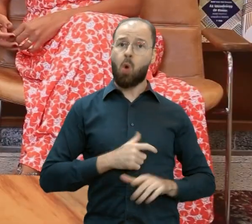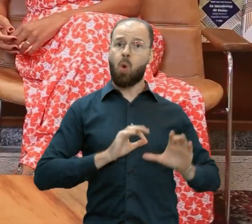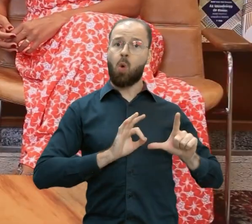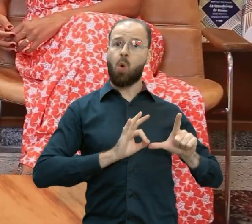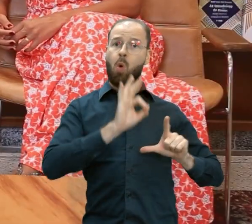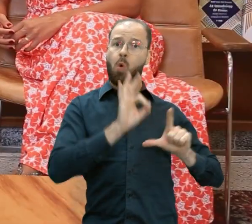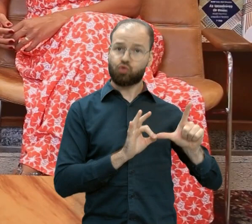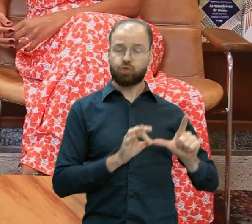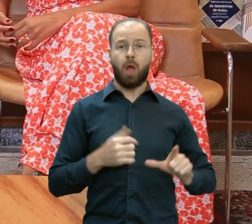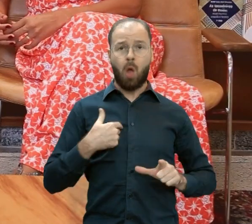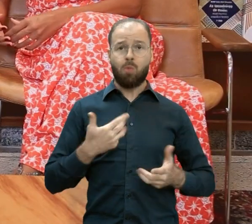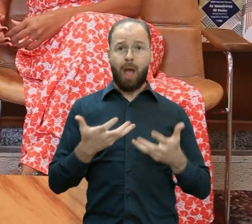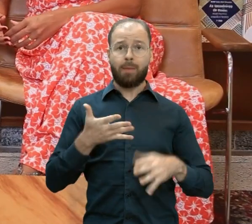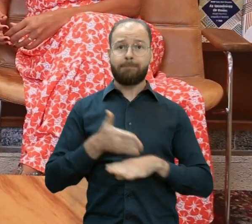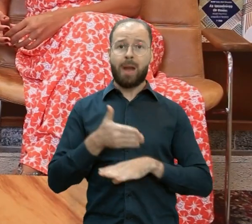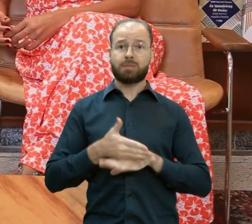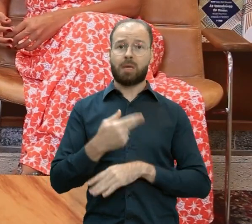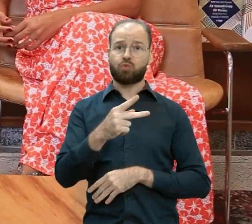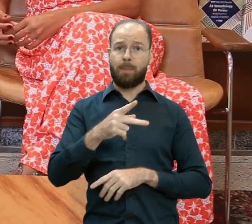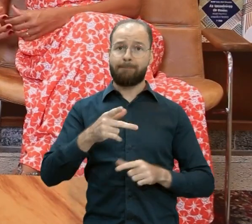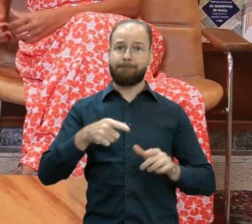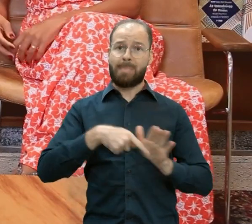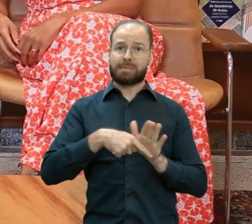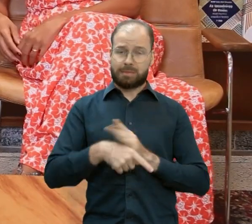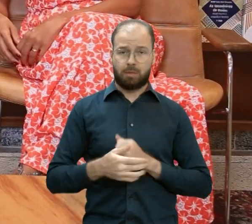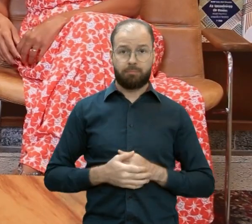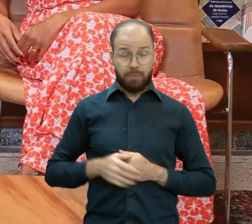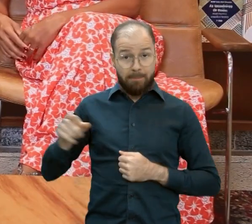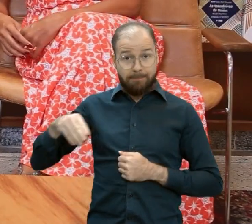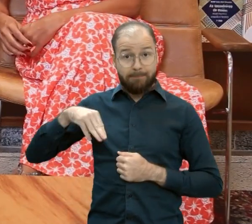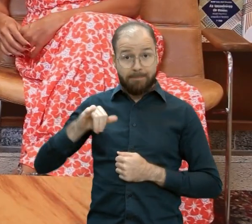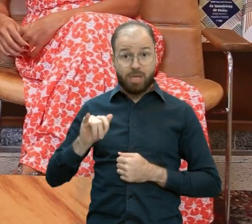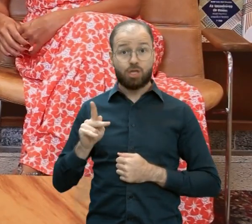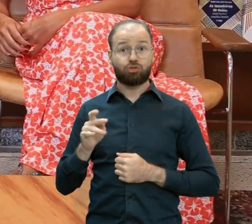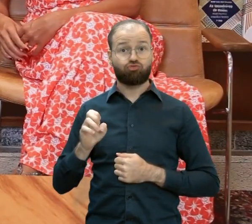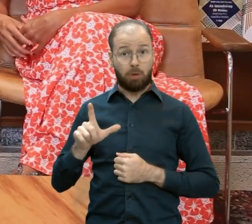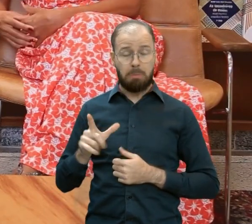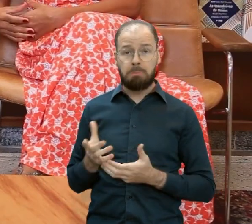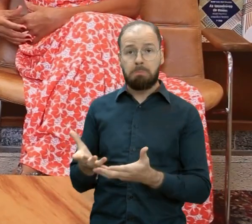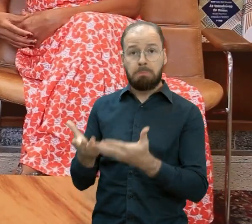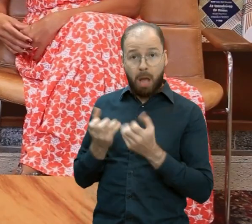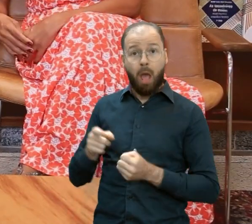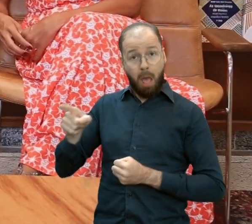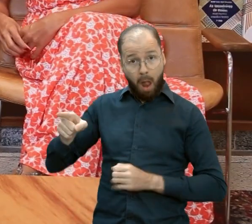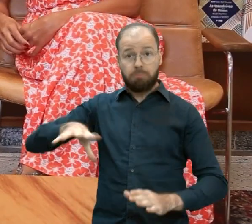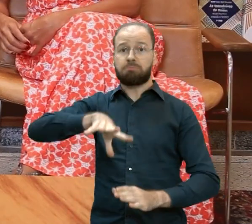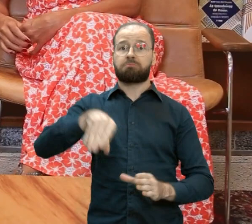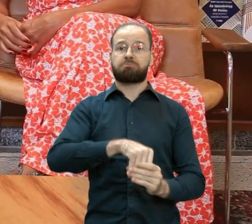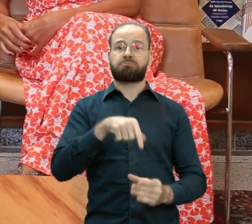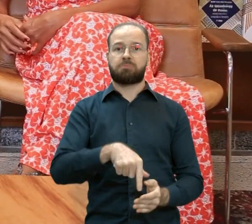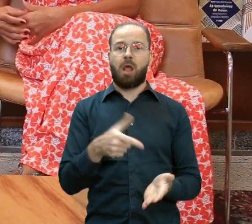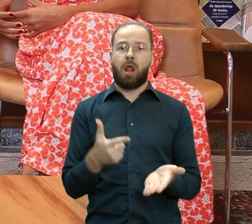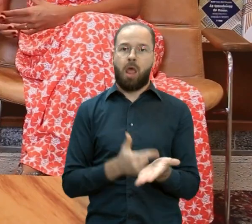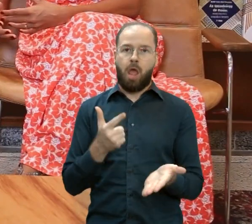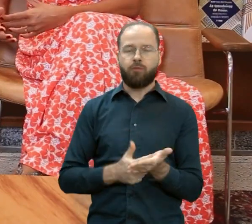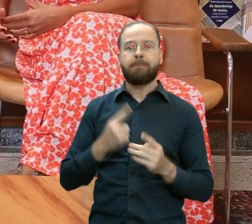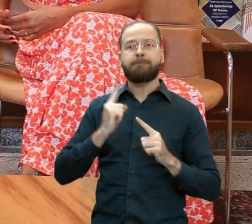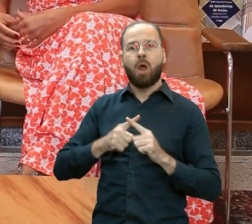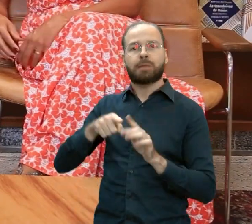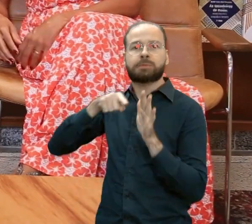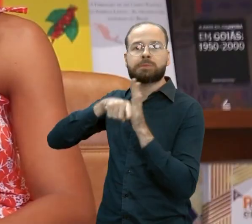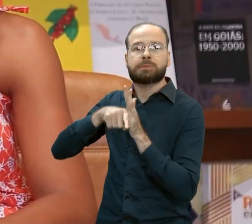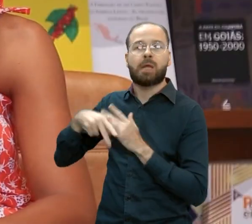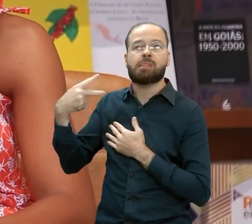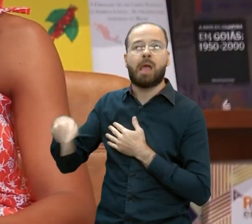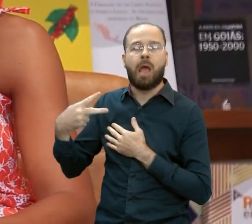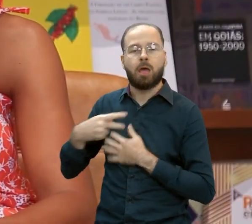o livro, porque se não fosse o Michel, essa pesquisa que tinha fundamento de estudar os impactos das políticas afirmativas não tinha